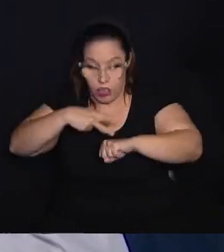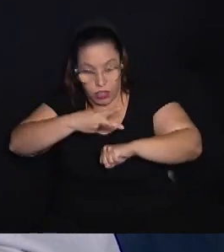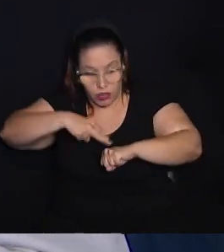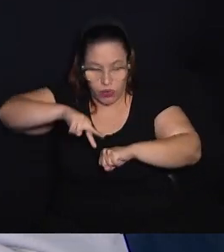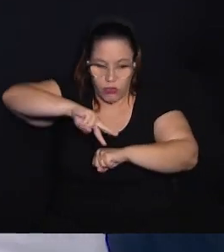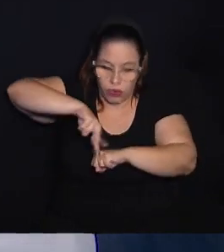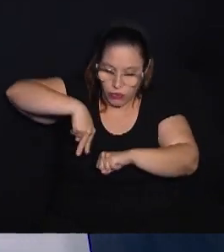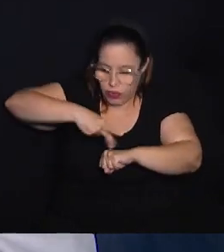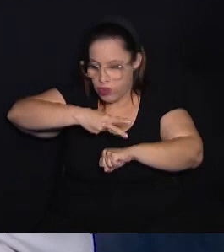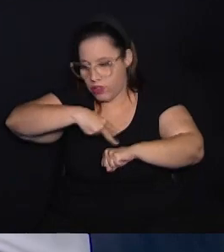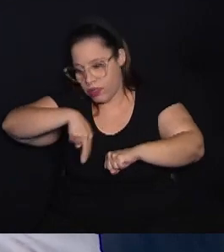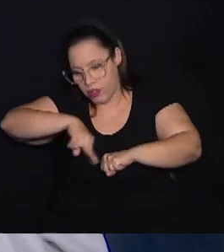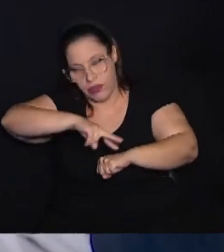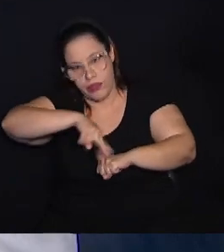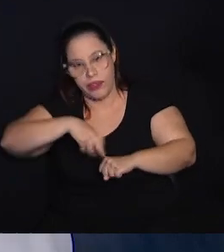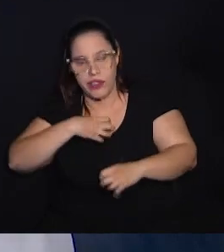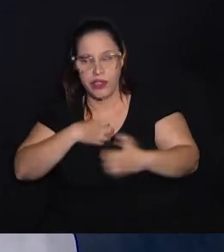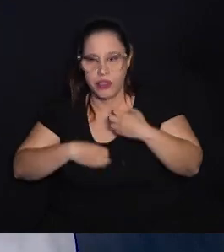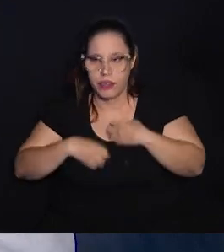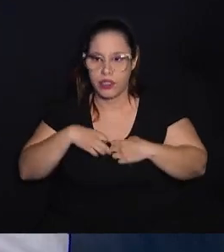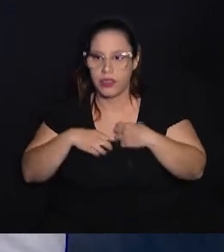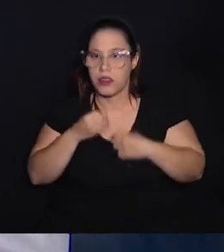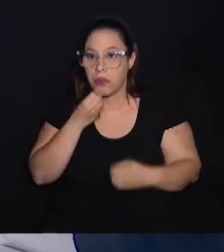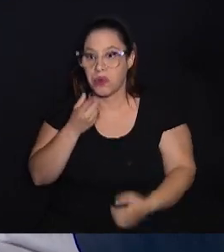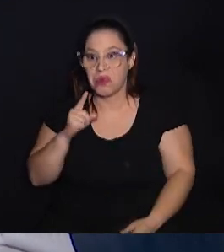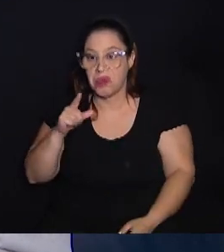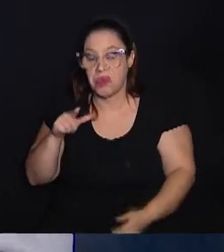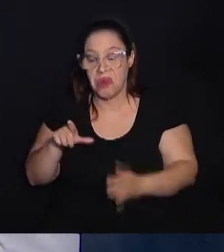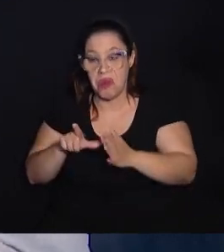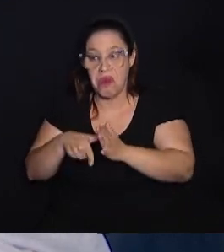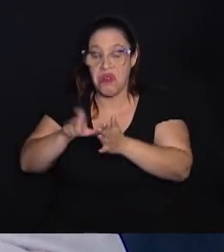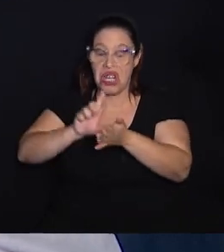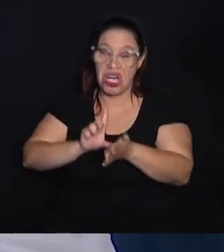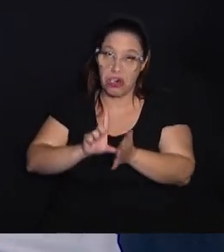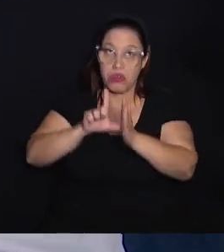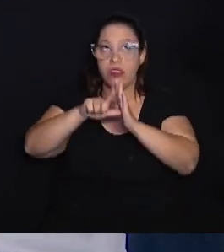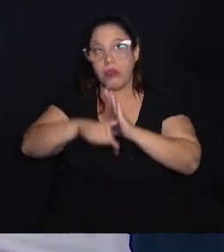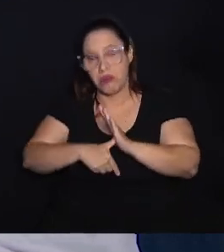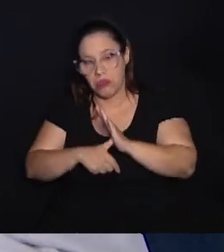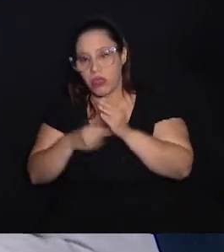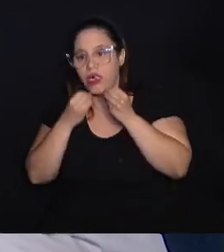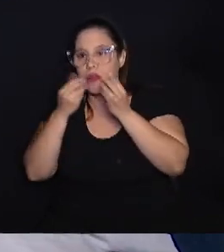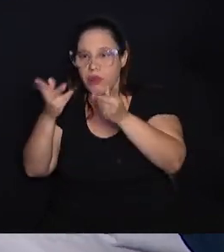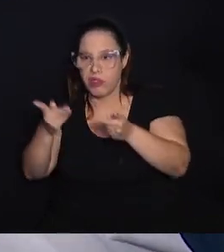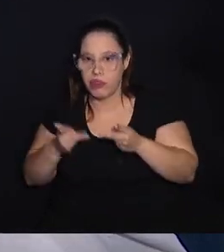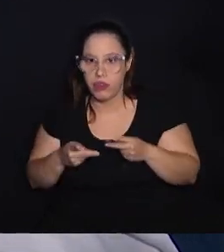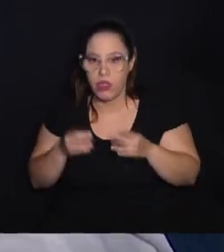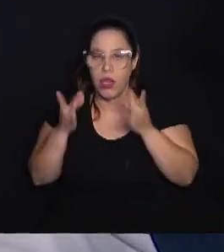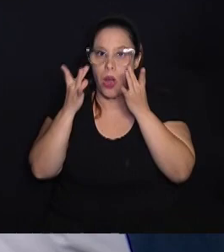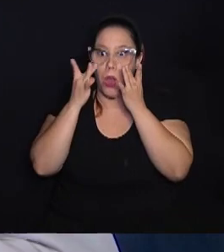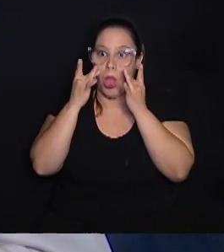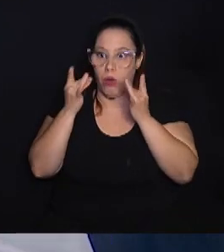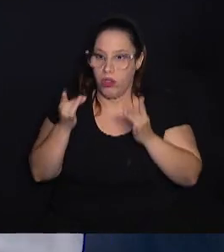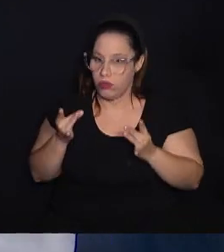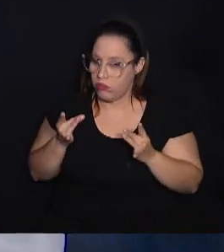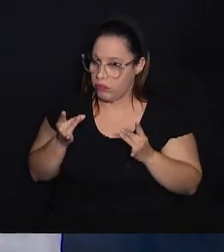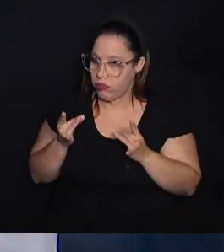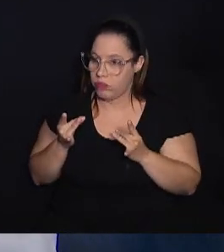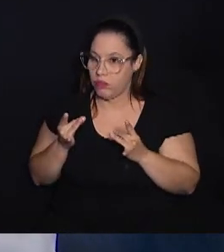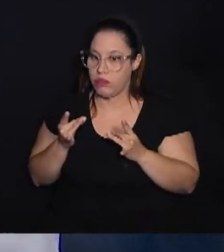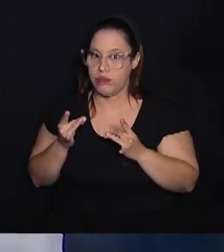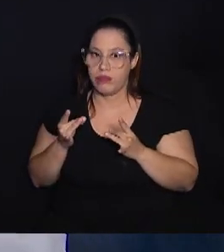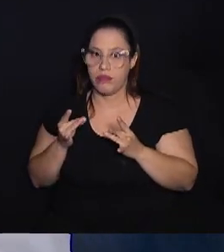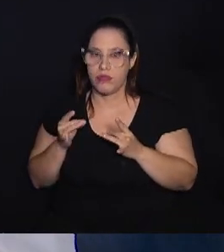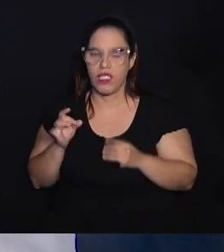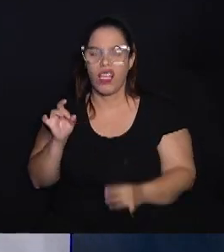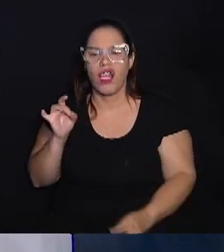se movimenta e você se sinta bem tanto durante como após, ele é bem-vindo, né? A gente só deixa um alerta para que